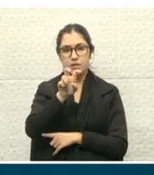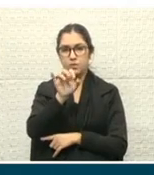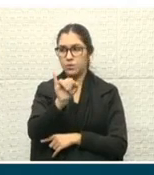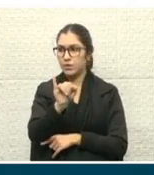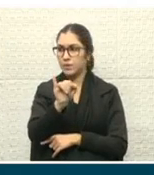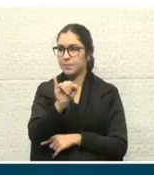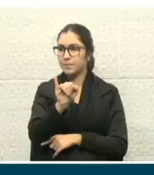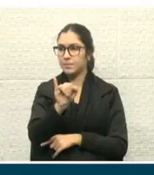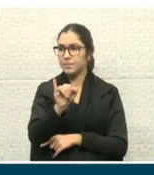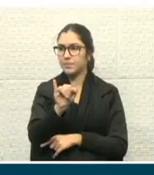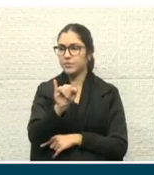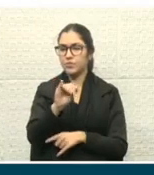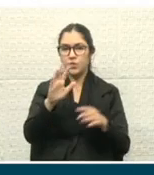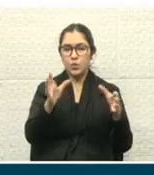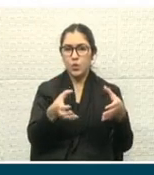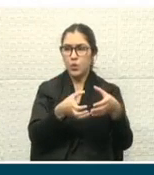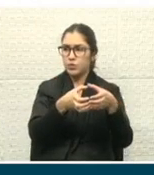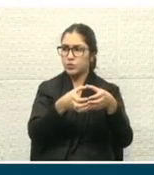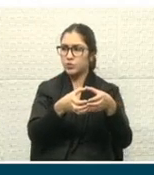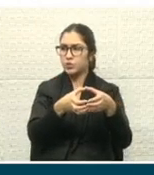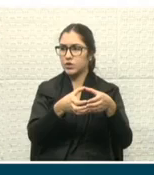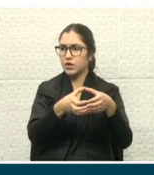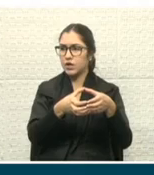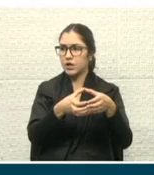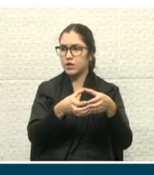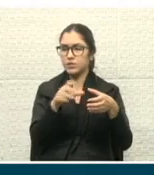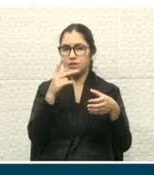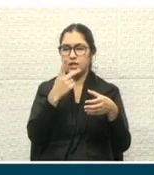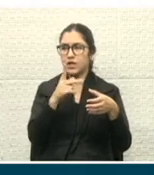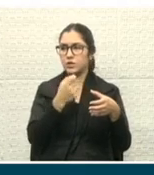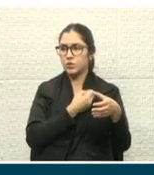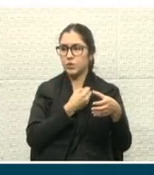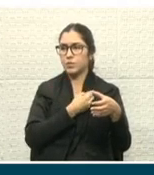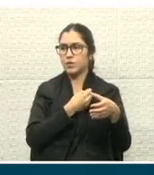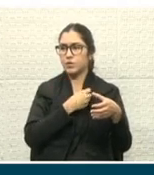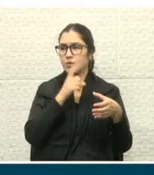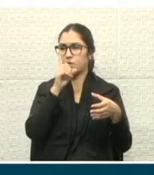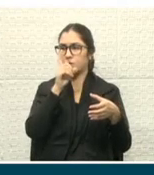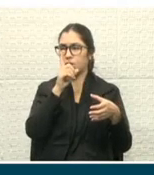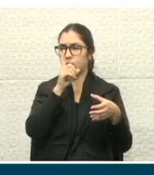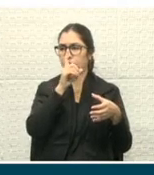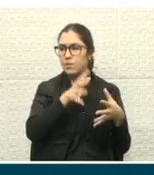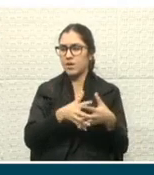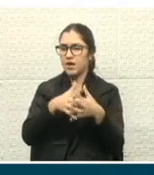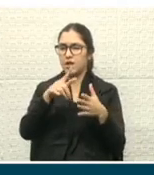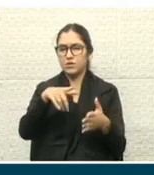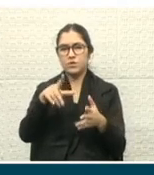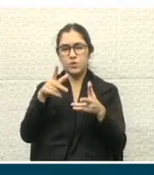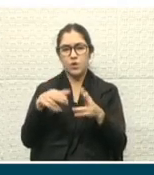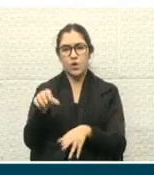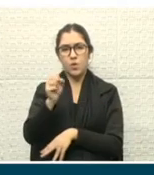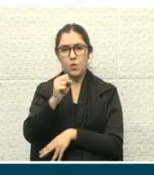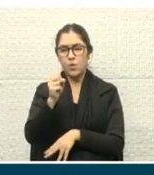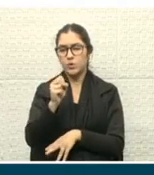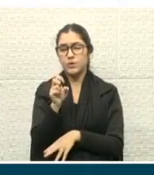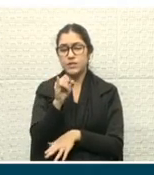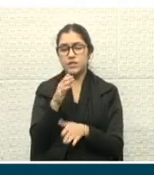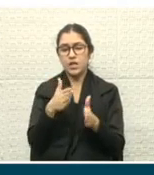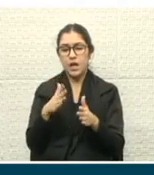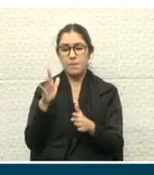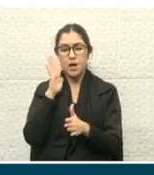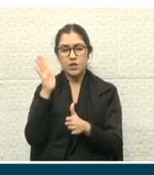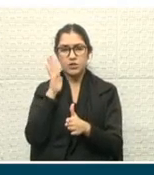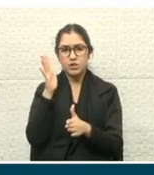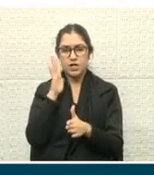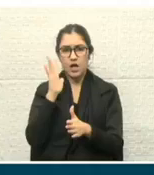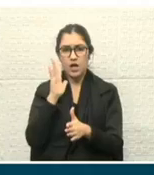5i, o conjugado desse número complexo, a parte real, é igual a 8. Se a parte